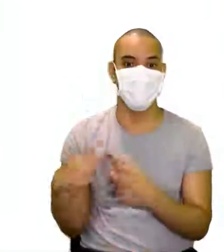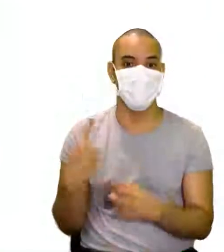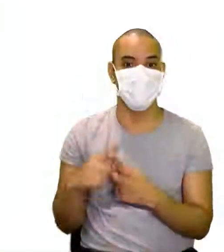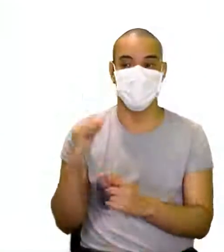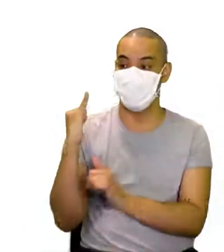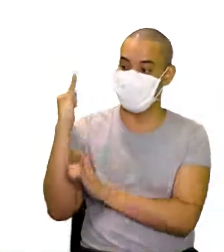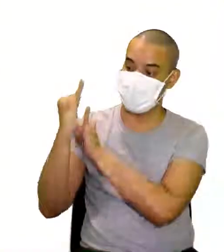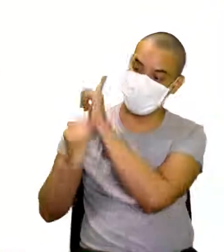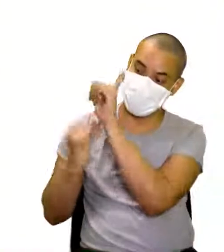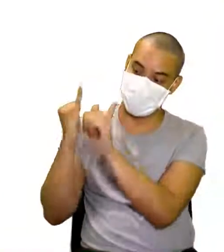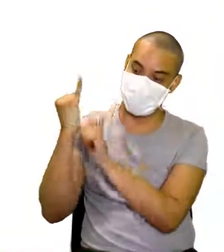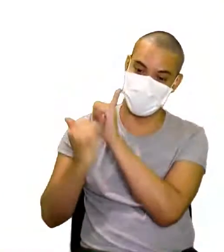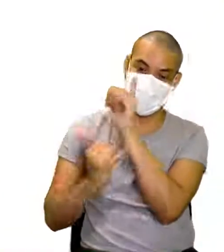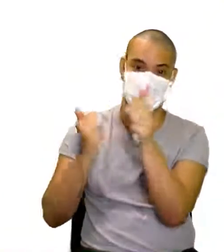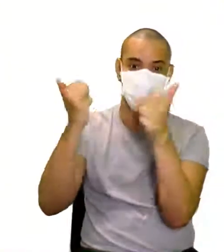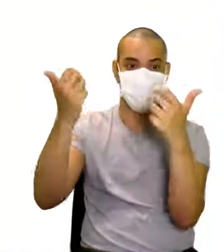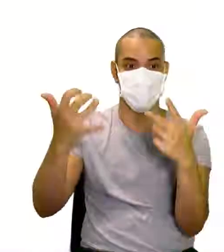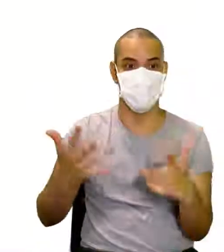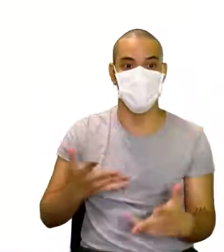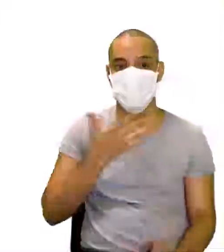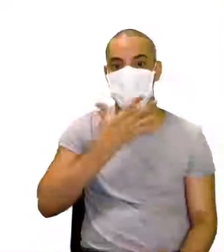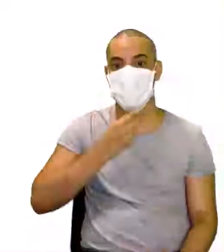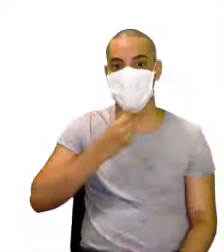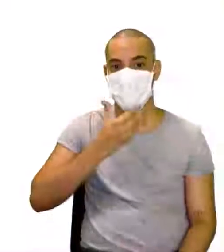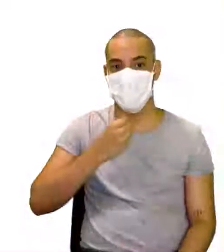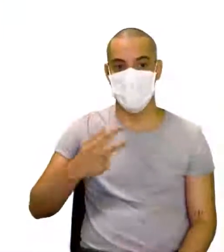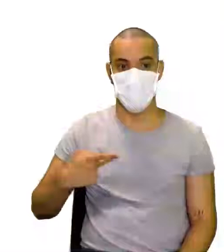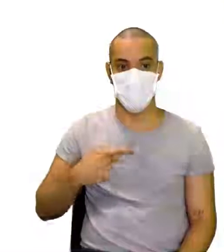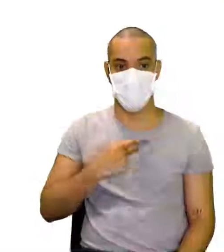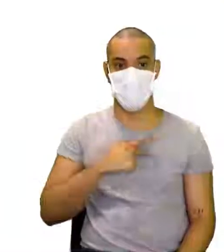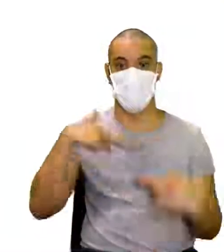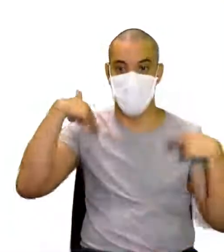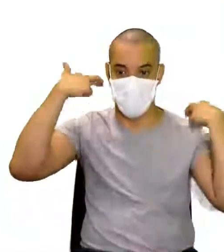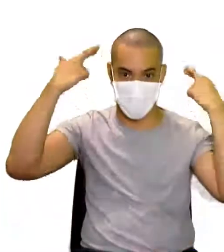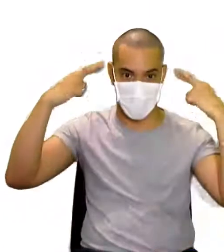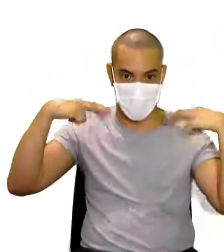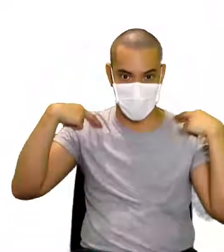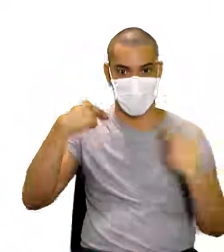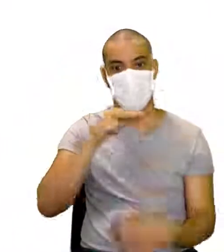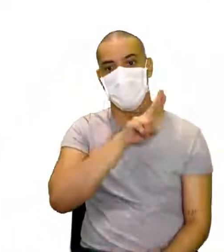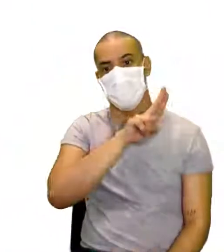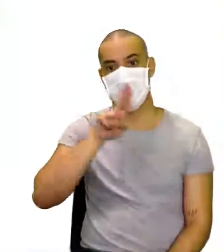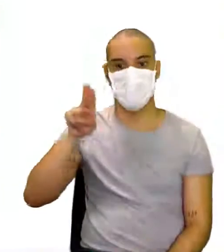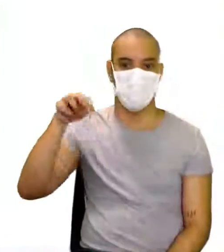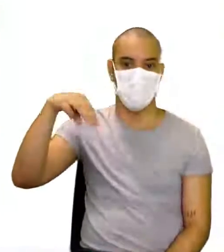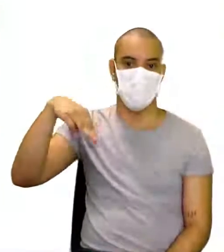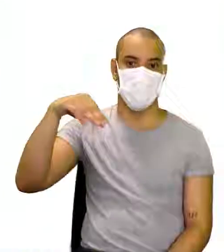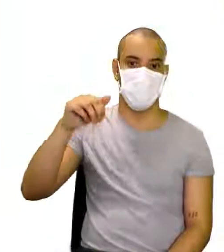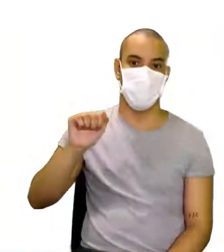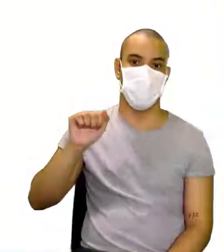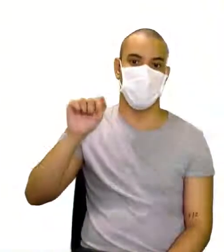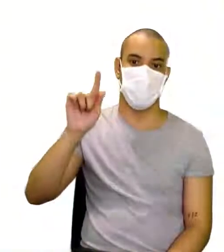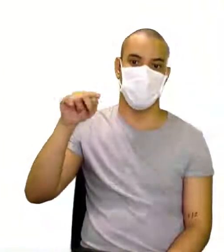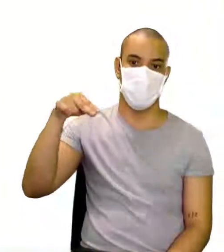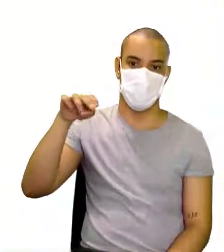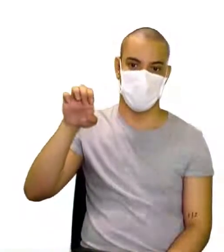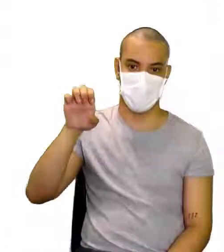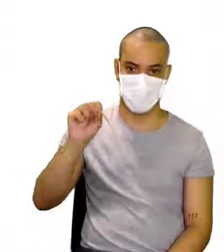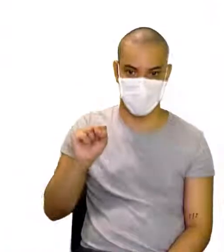a lenda que o pastor de ovelhas, de nome Magnes, olha só o Magnes, né? Lembra